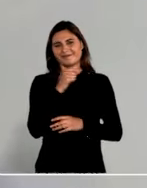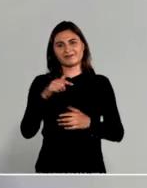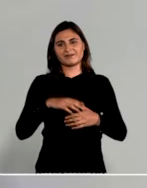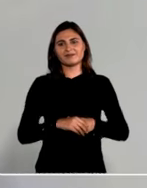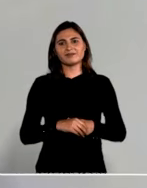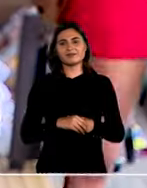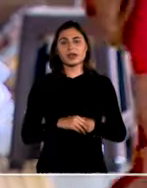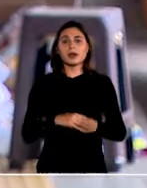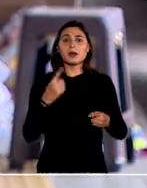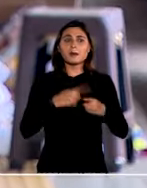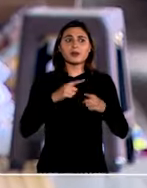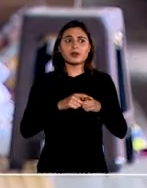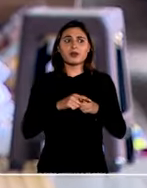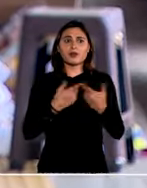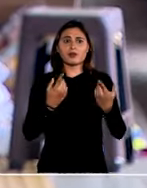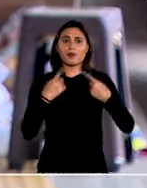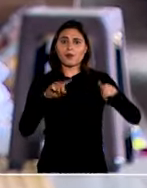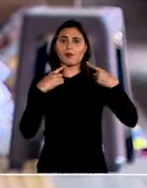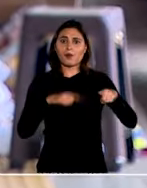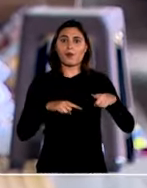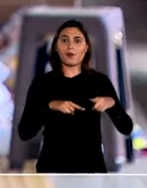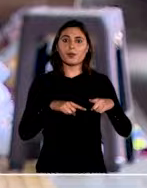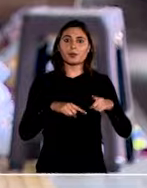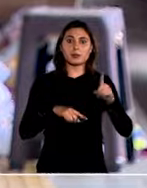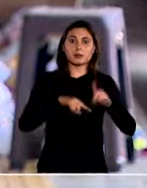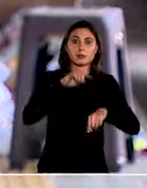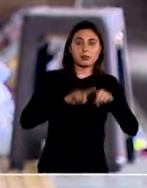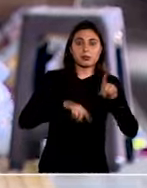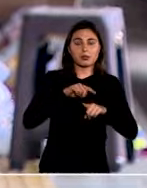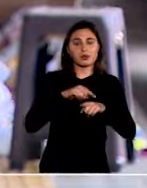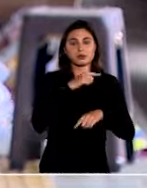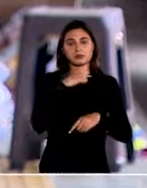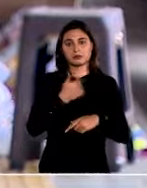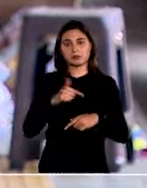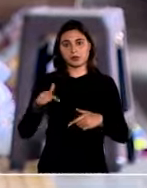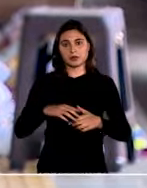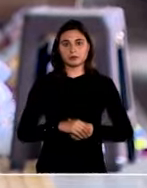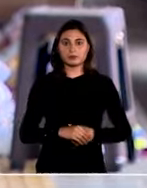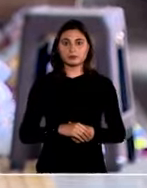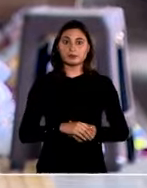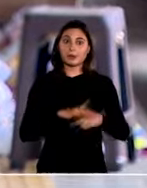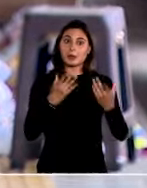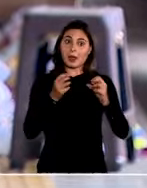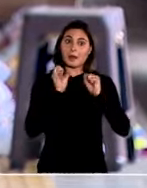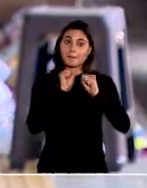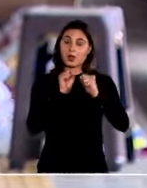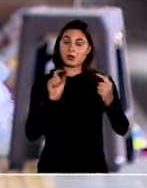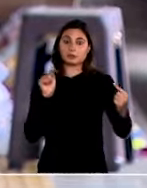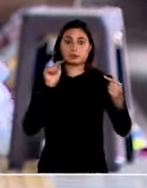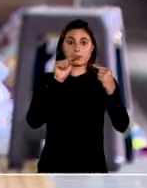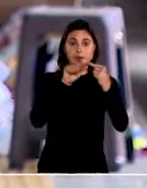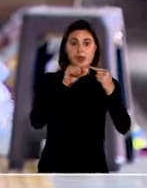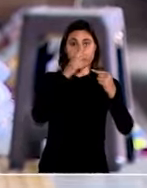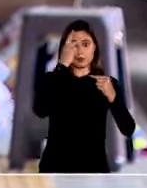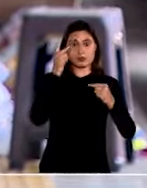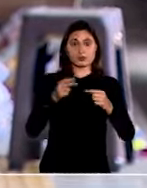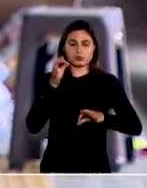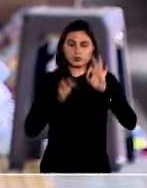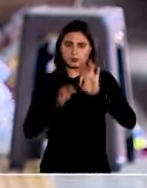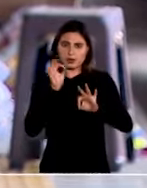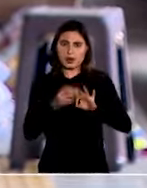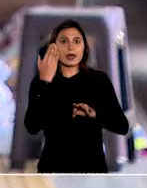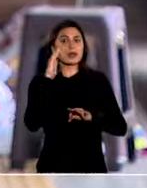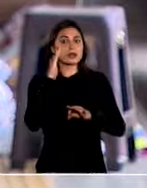jurídico tutelado mas os ministros deixaram em aberto a possibilidade de se aplicar a insignificância caso o julgador entenda que ela